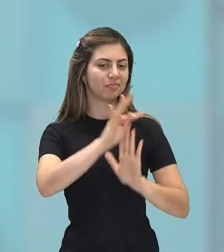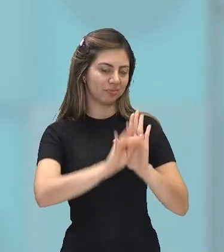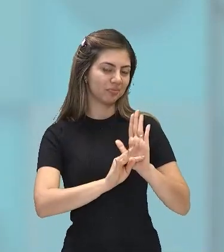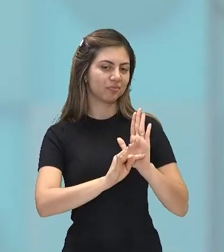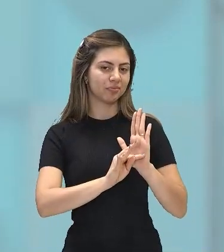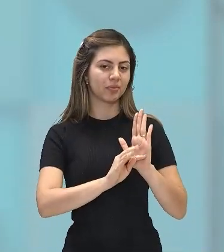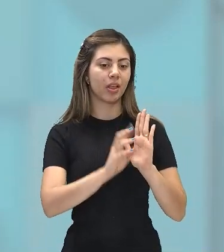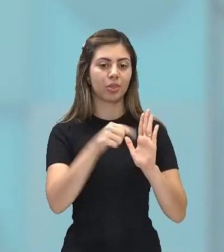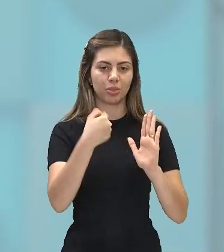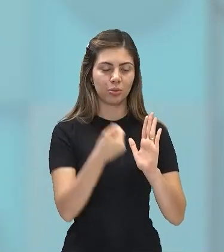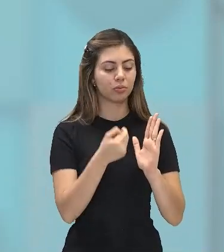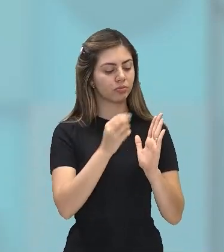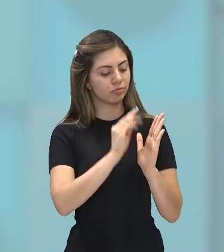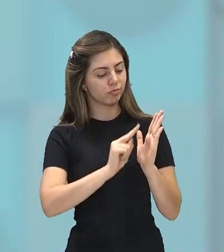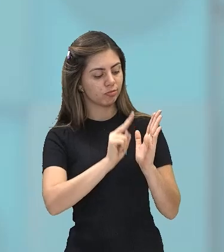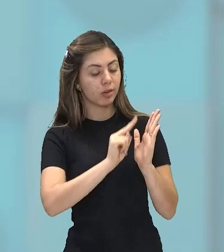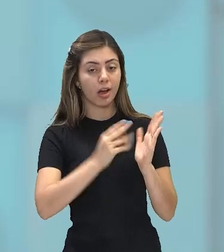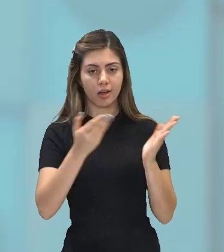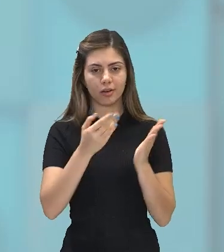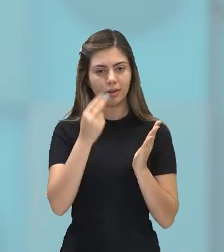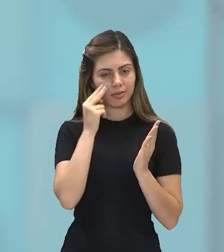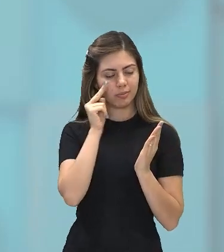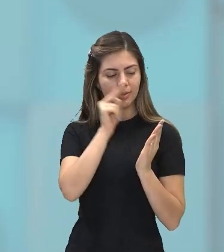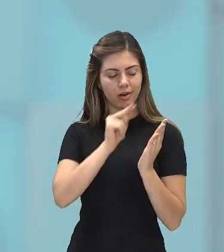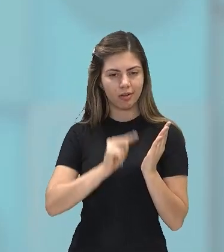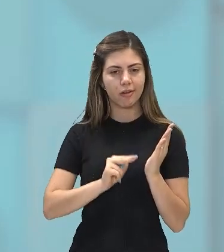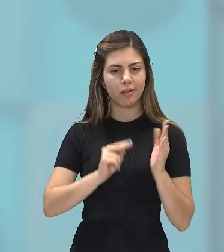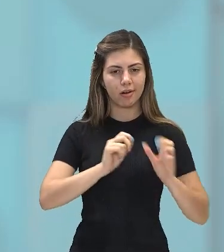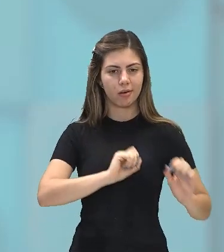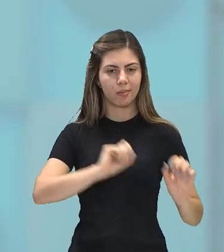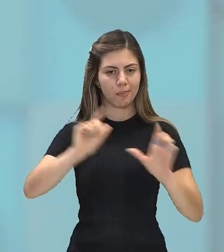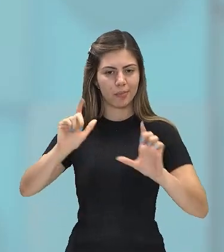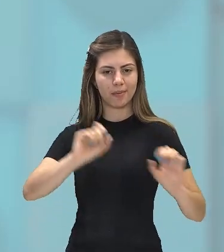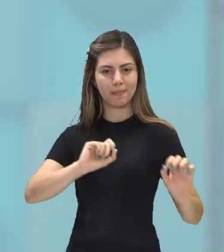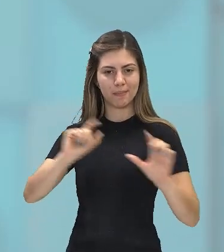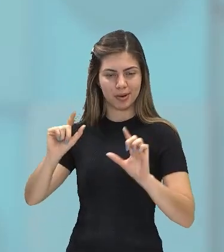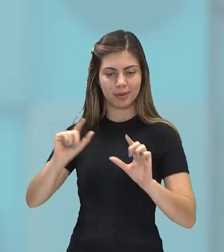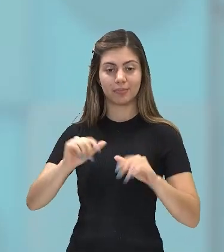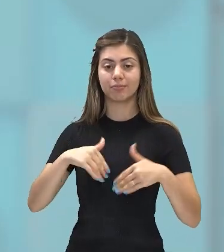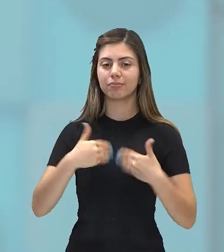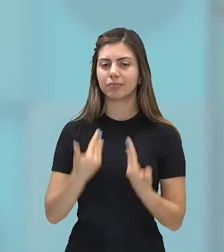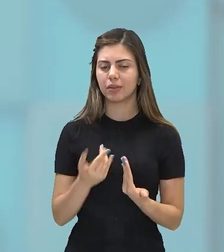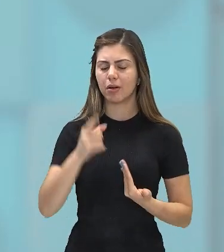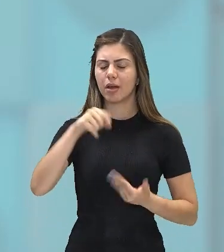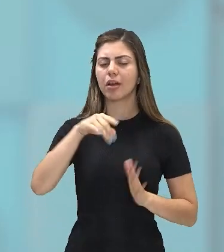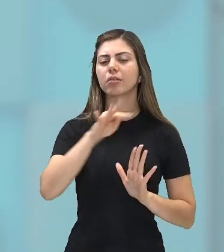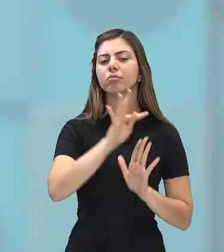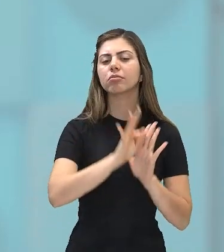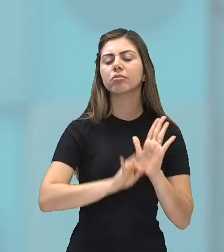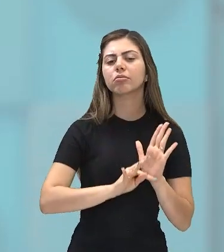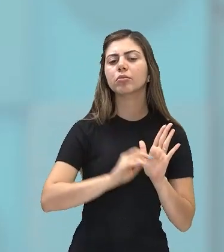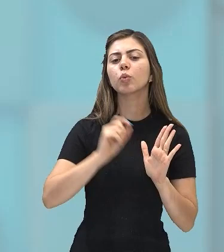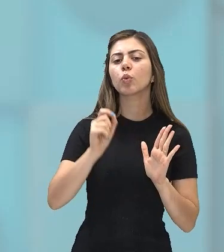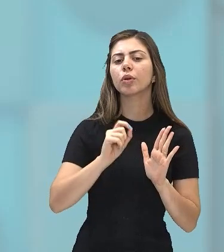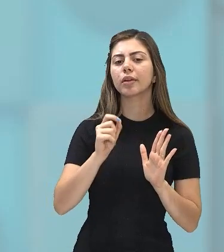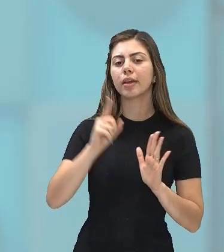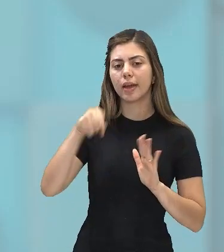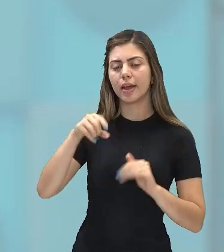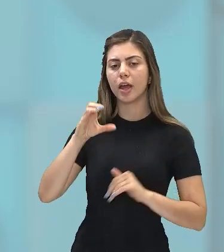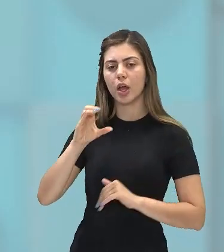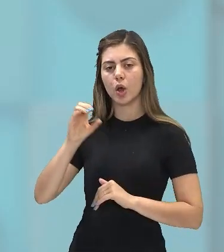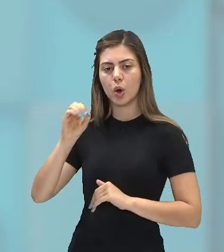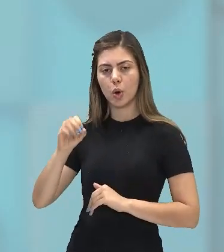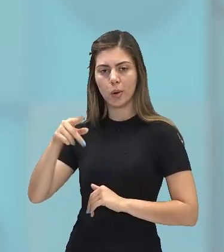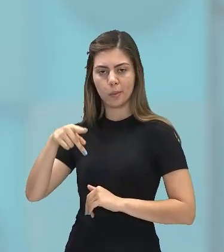iremos acompanhar a partir de agora algumas cartelas com a leitura. Trata-se de um texto que fala sobre a